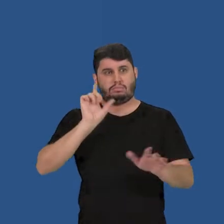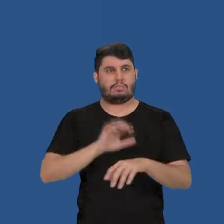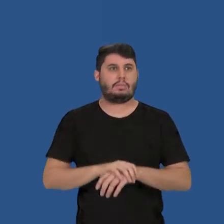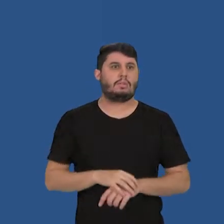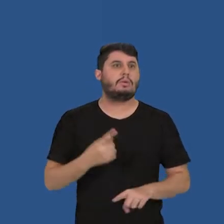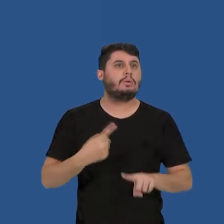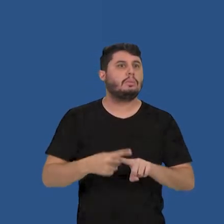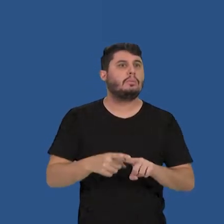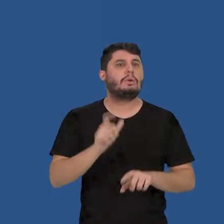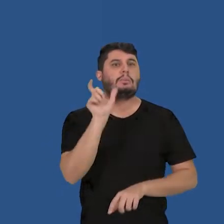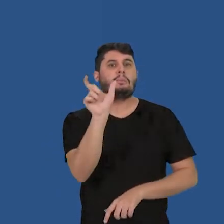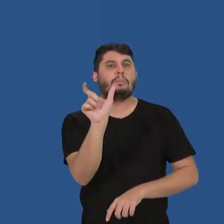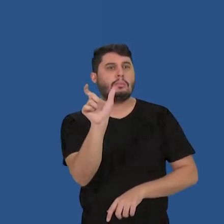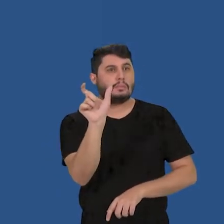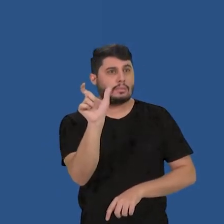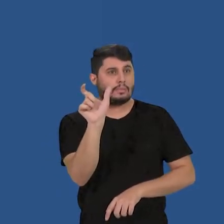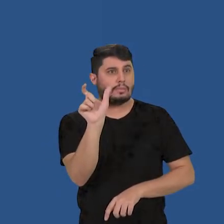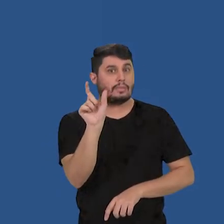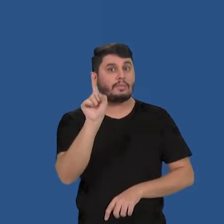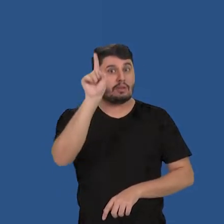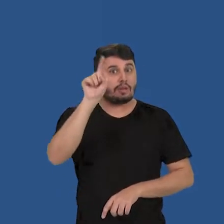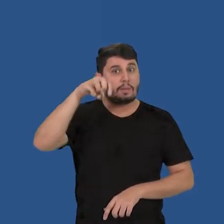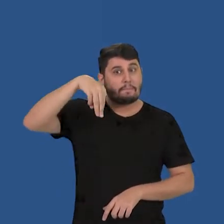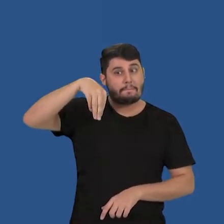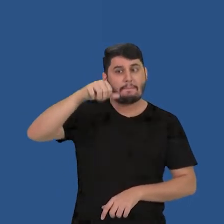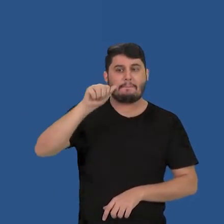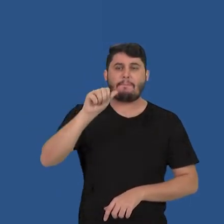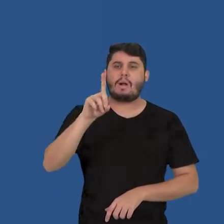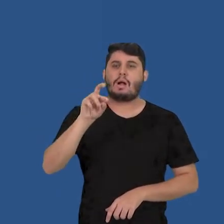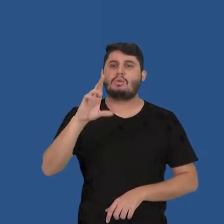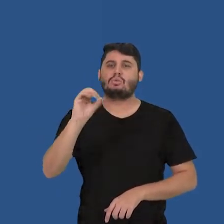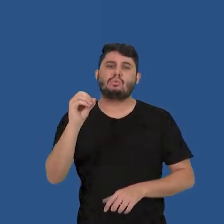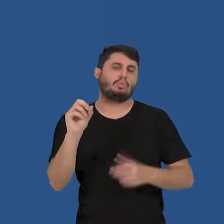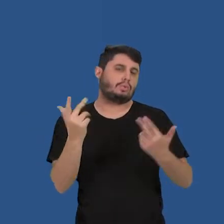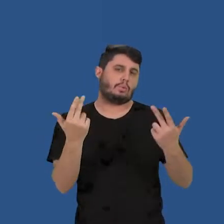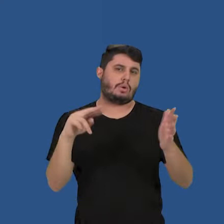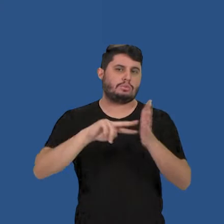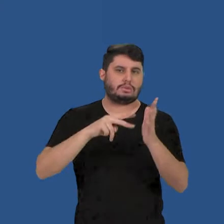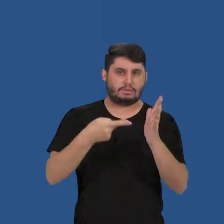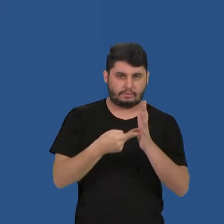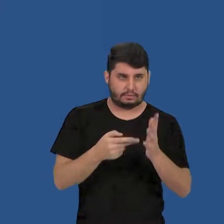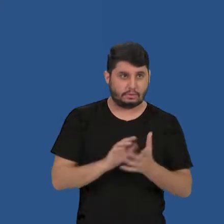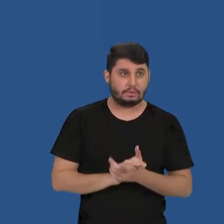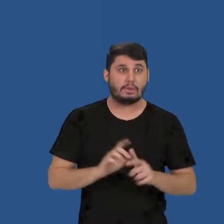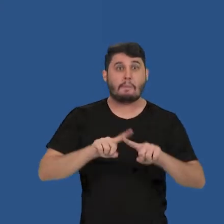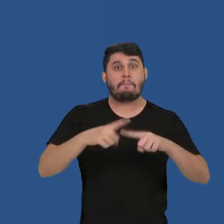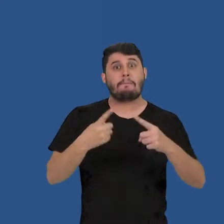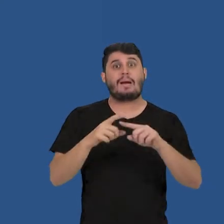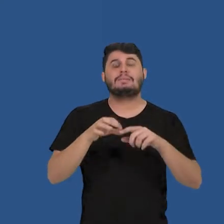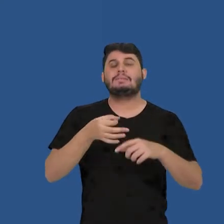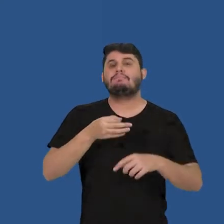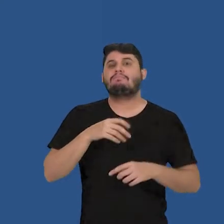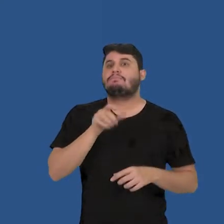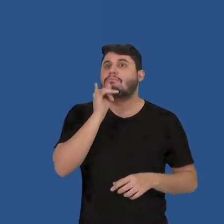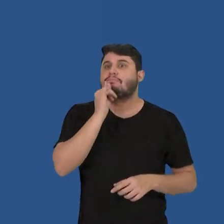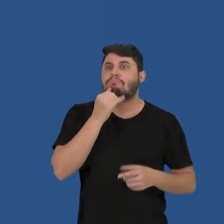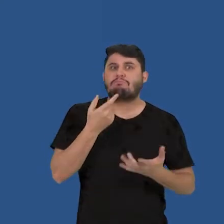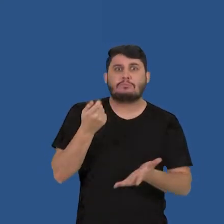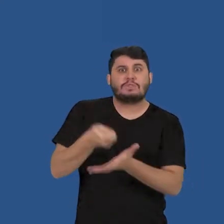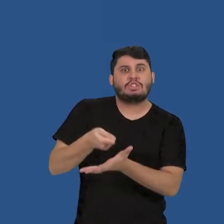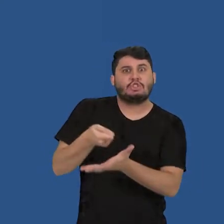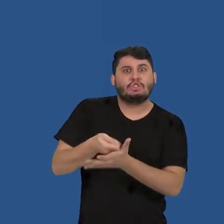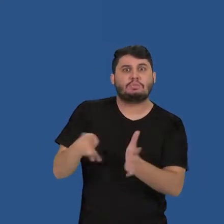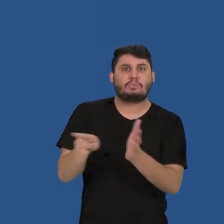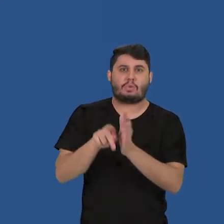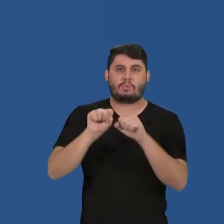palavra maduro aqui, né? Que a sociedade quer que eu seja mais maduro. Mas a crítica está na sociedade. O padrão, quem bolou isso aqui, está criticando